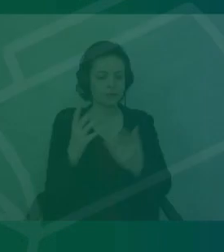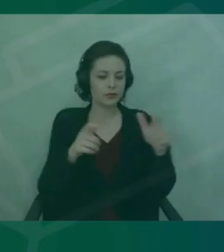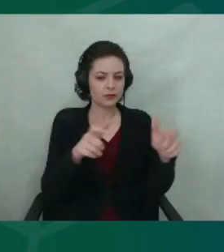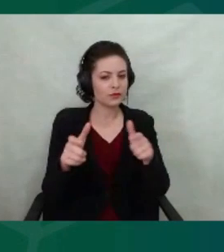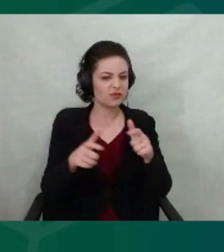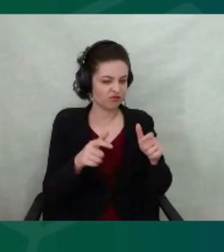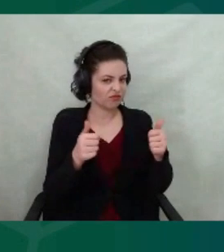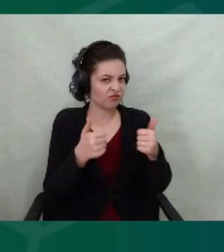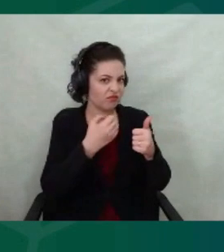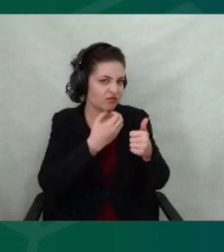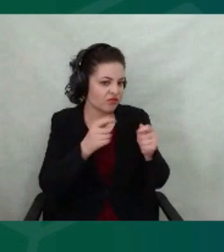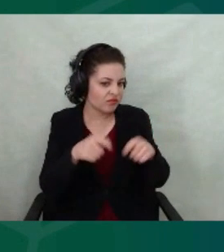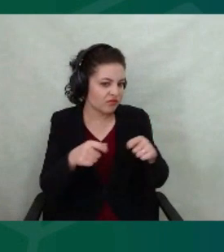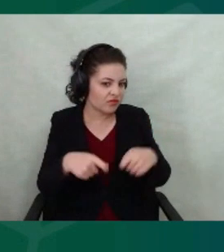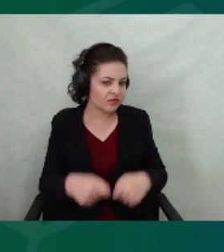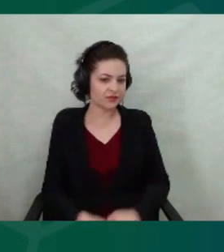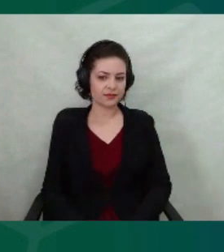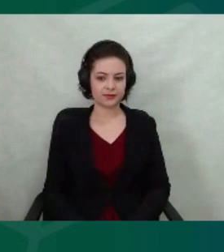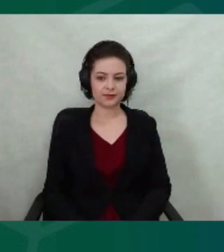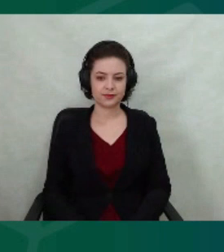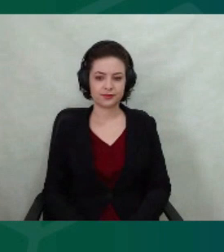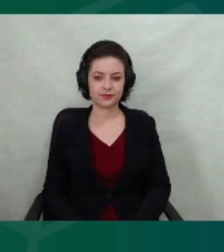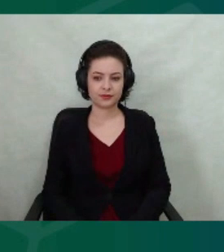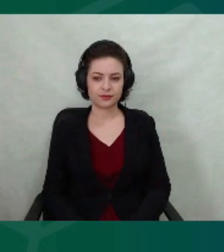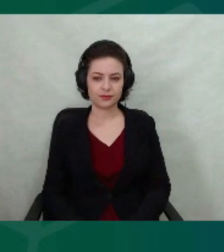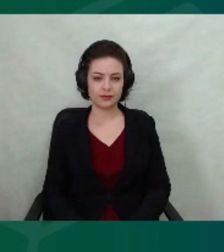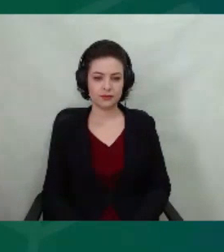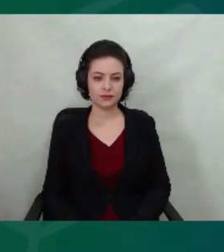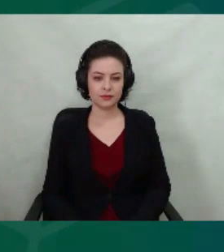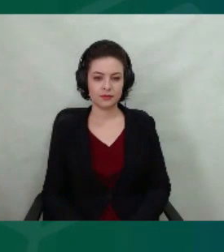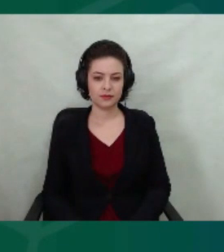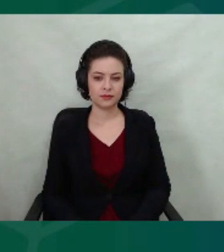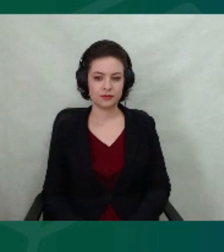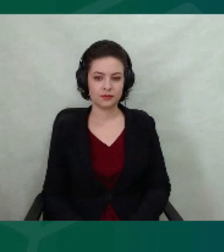Pode passar? Por favor, próximo slide.